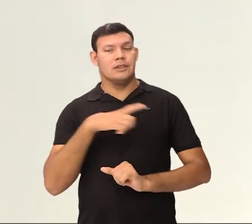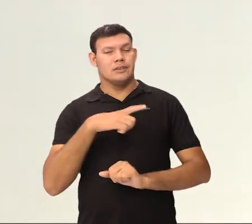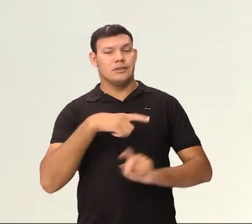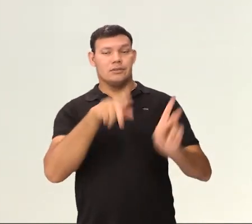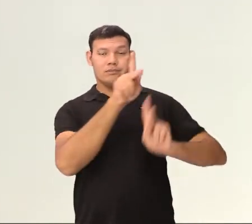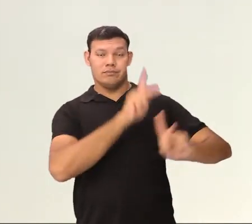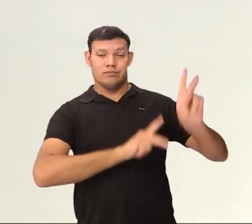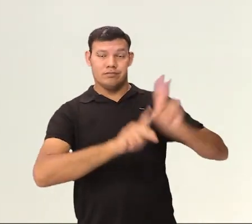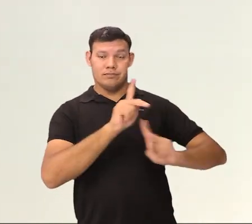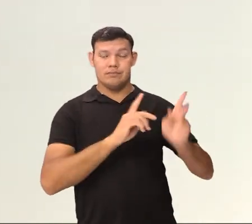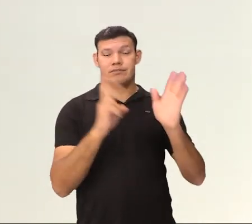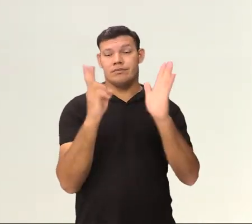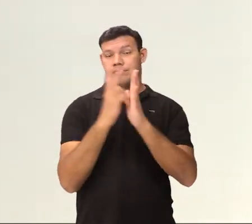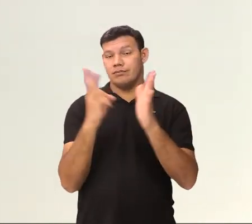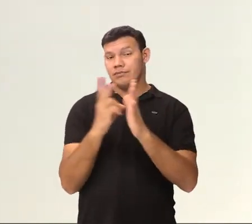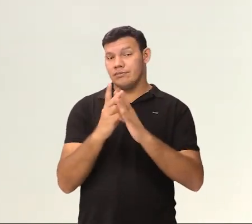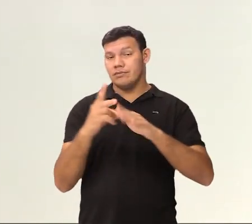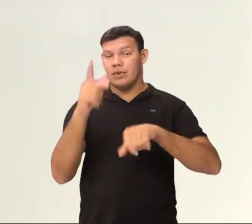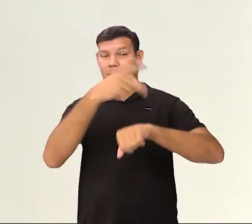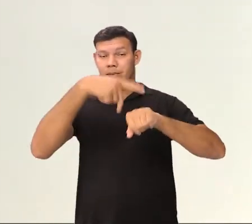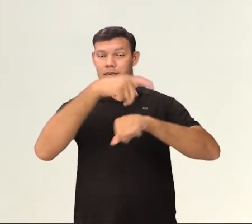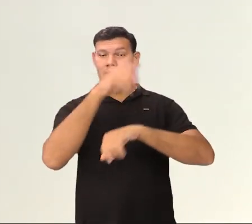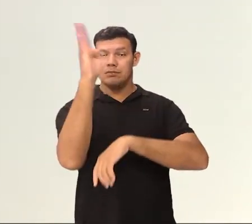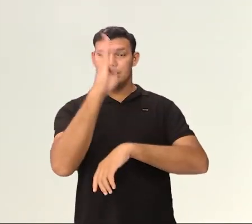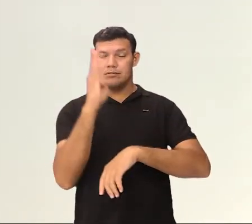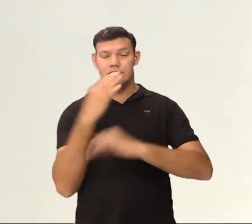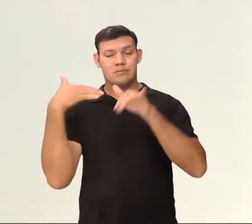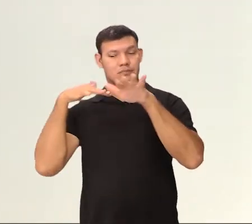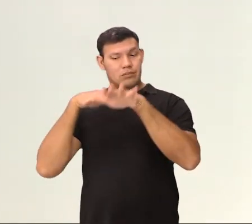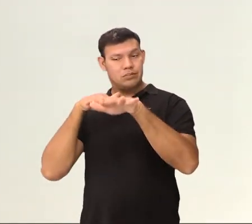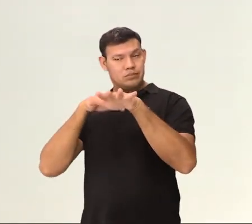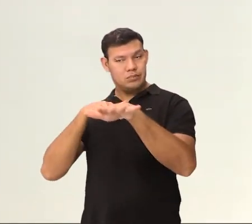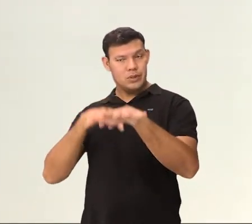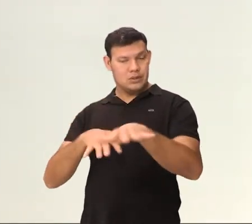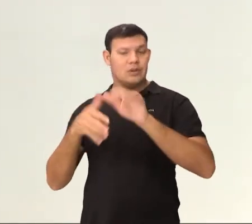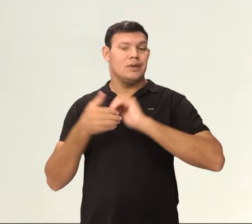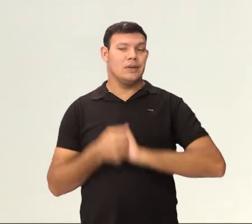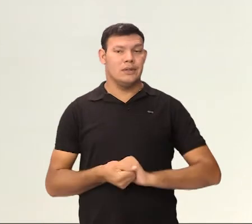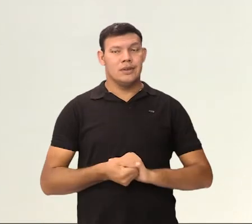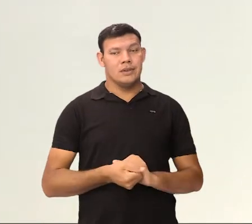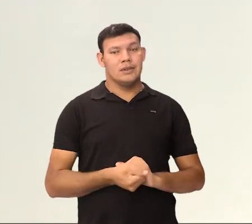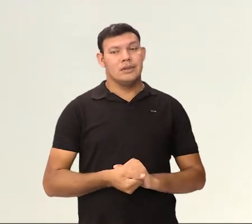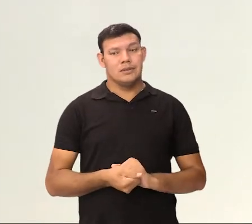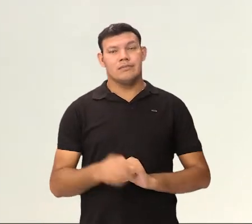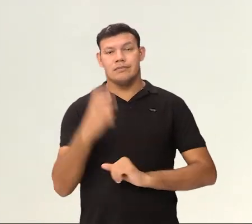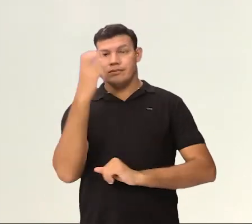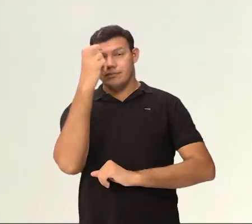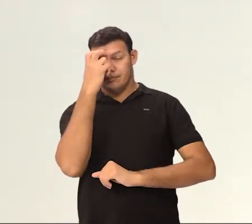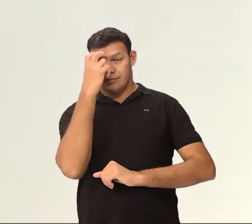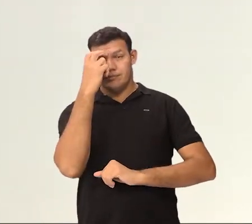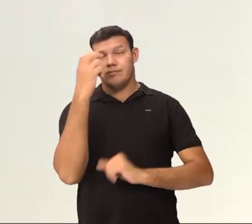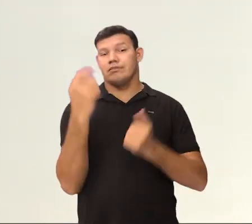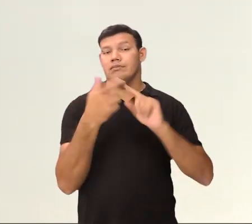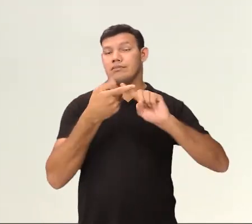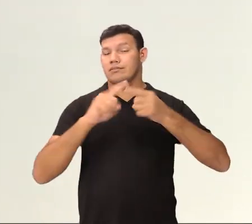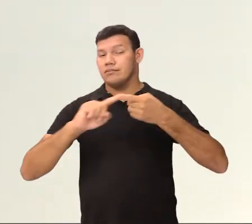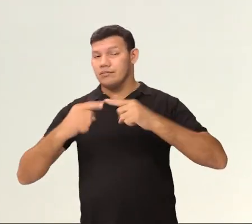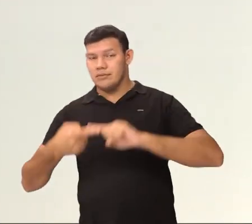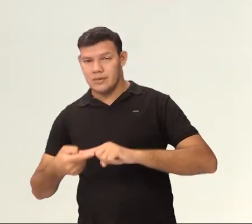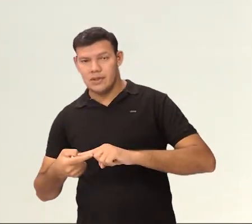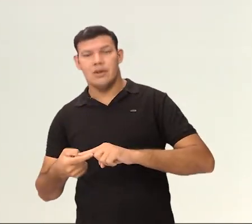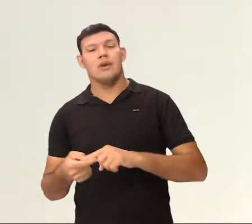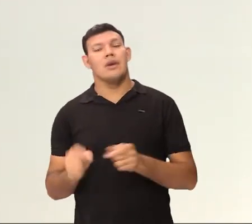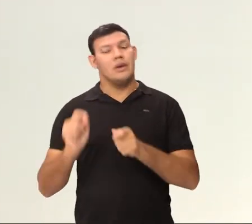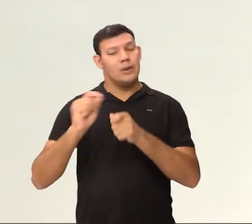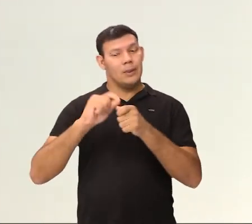tem nas nossas populações indígenas aqui no Brasil, manifestações, na verdade, cultura